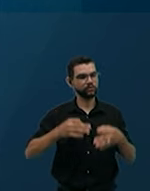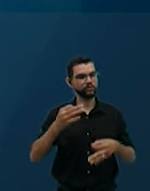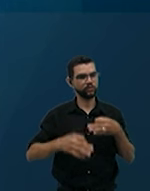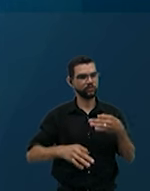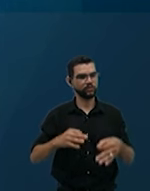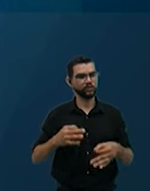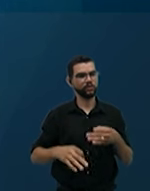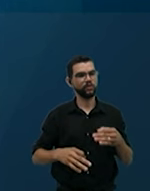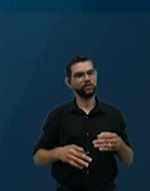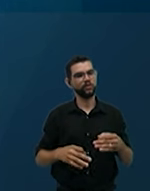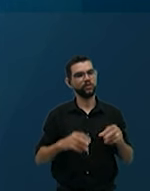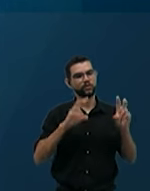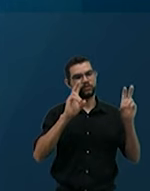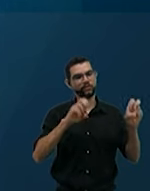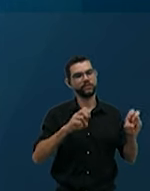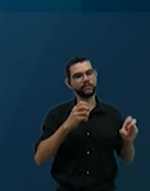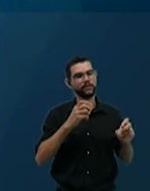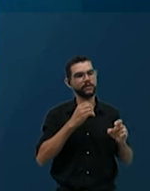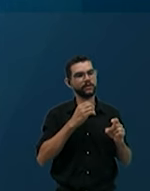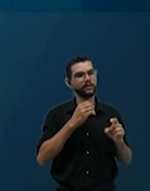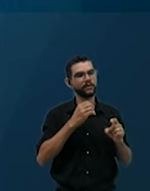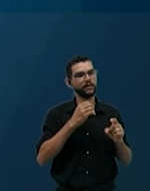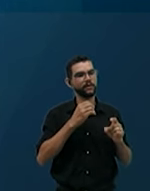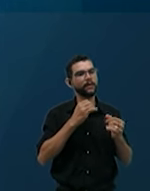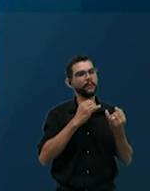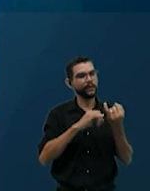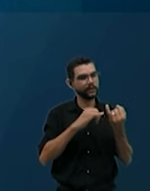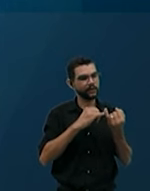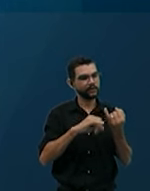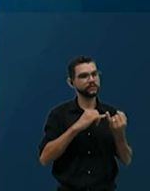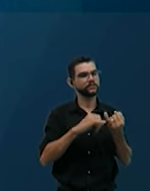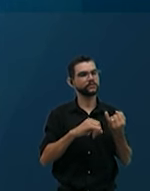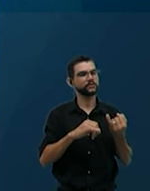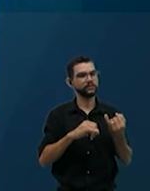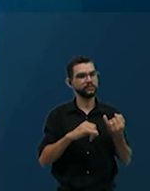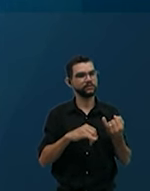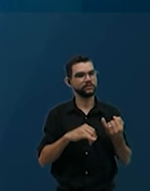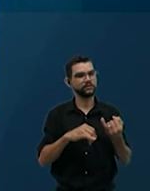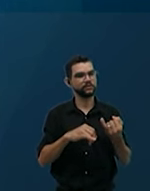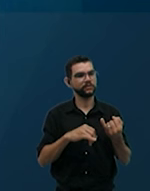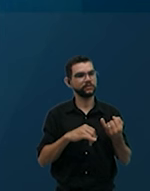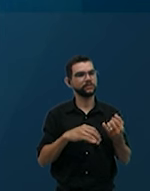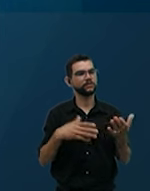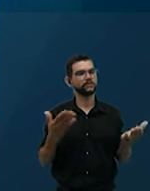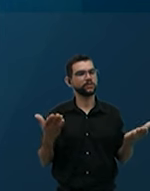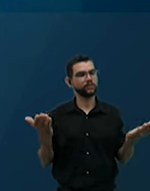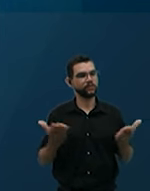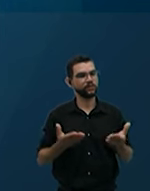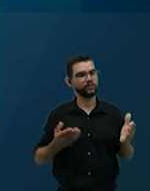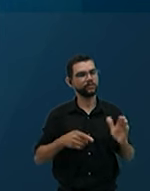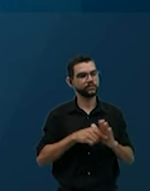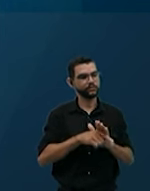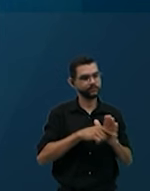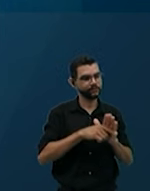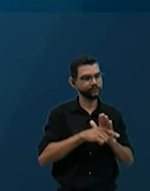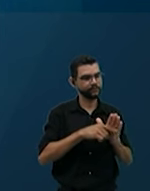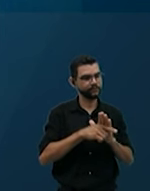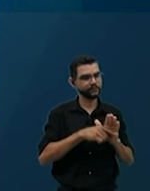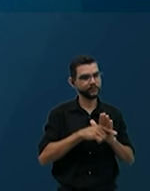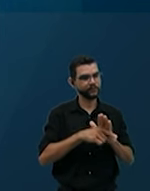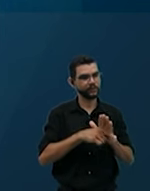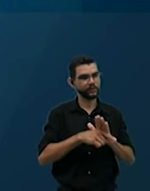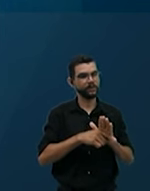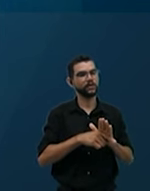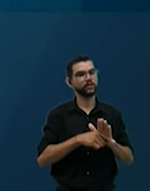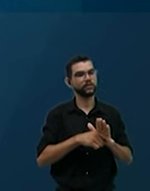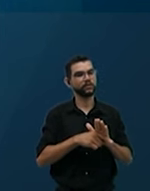morais e materiais decorrentes desses atos que agora nós analisamos indiretamente. Os precedentes que deram origem